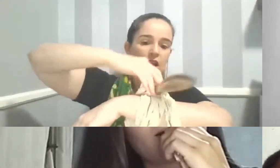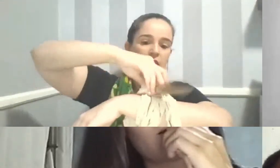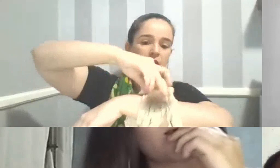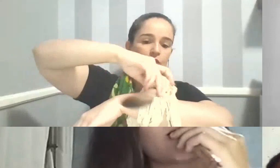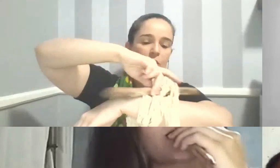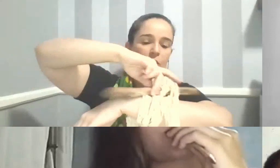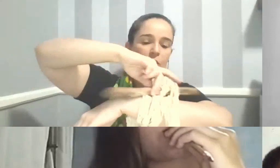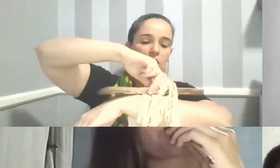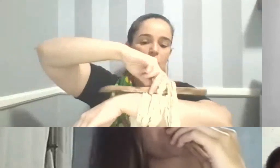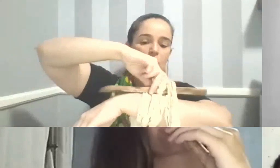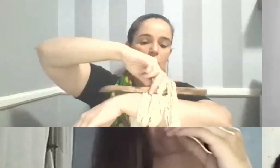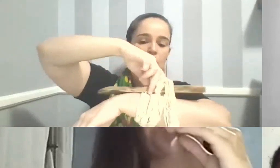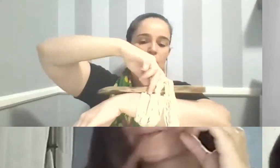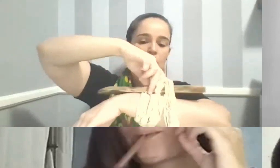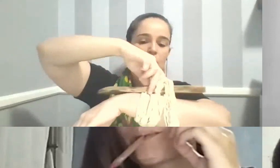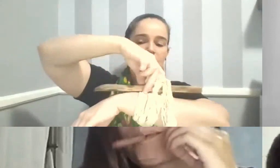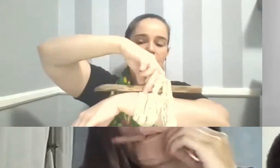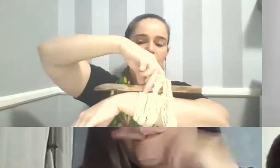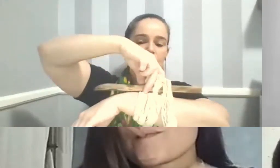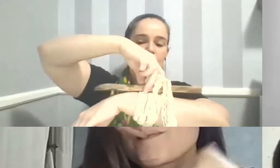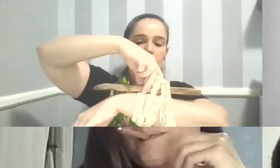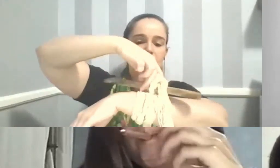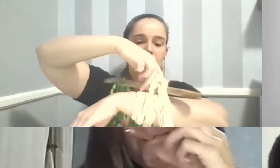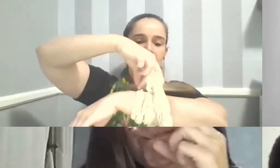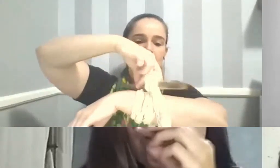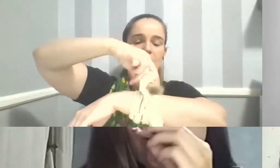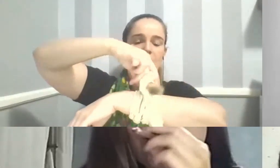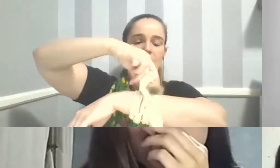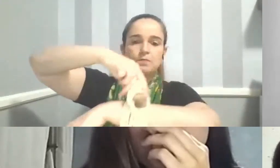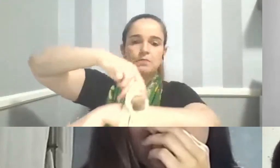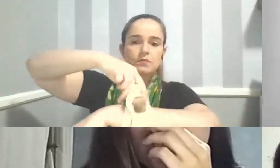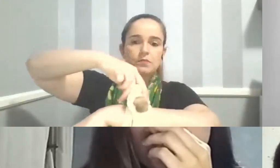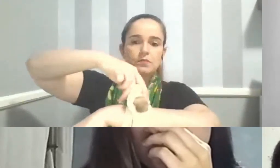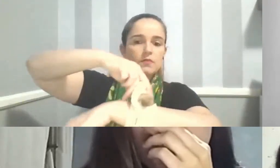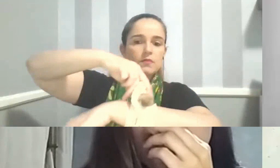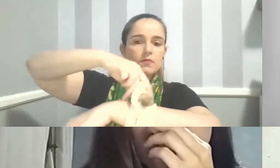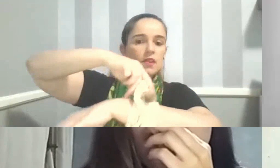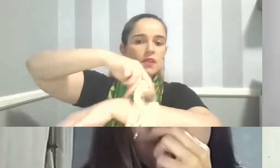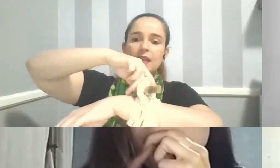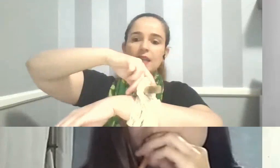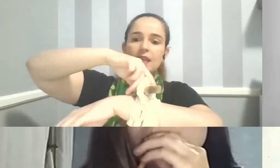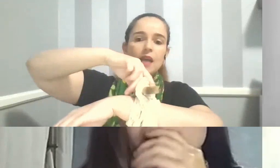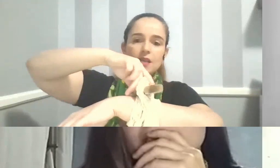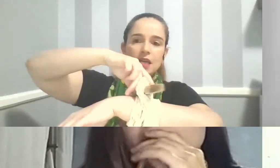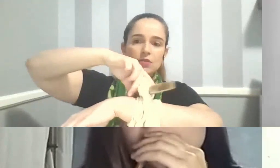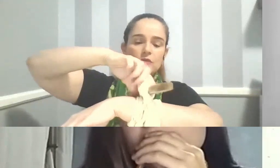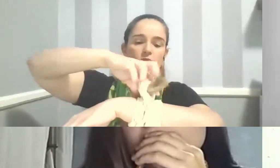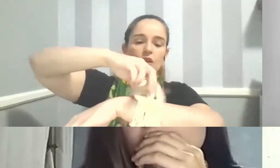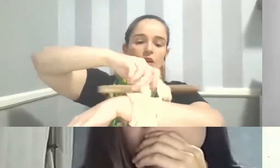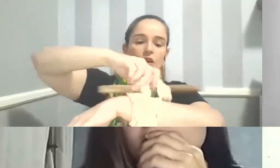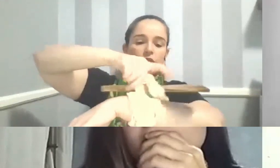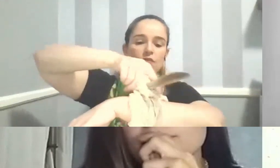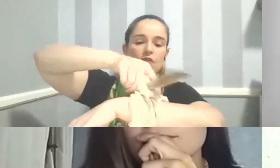frente? Eu vou dar uma volta completa. Eu vou dar uma meia volta. Vou fazer 180. Não está